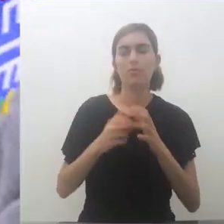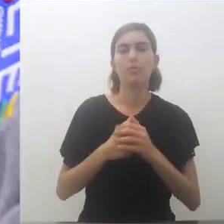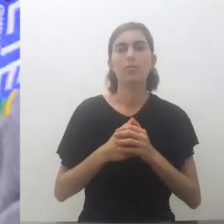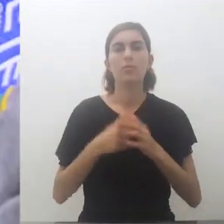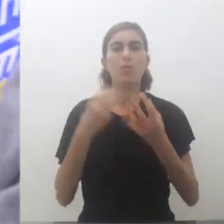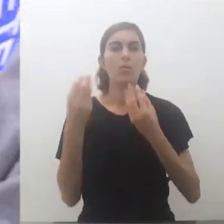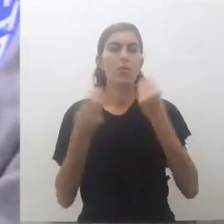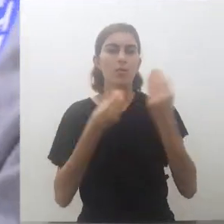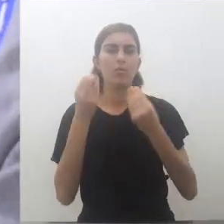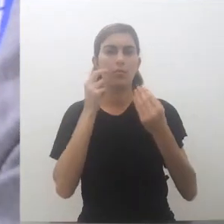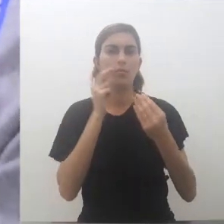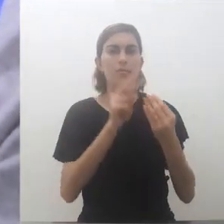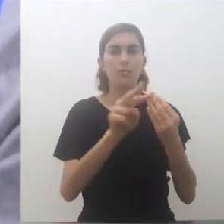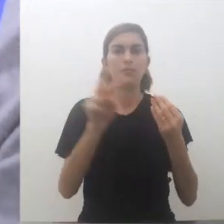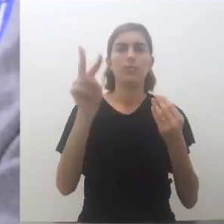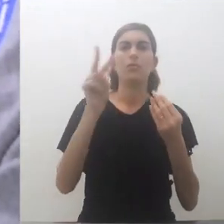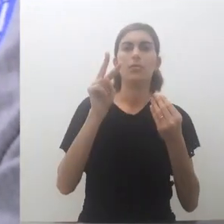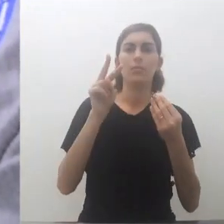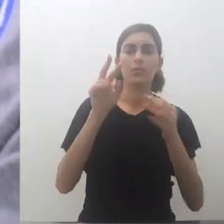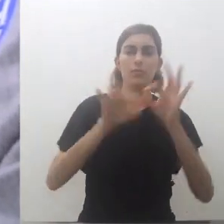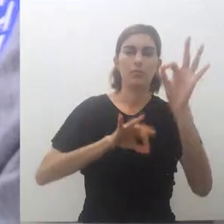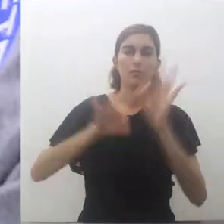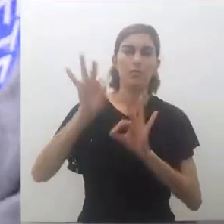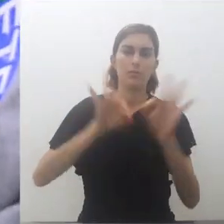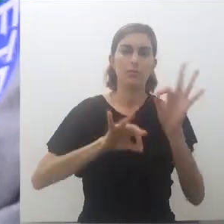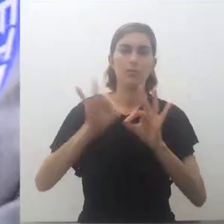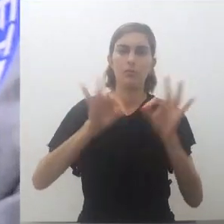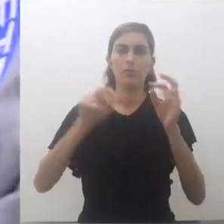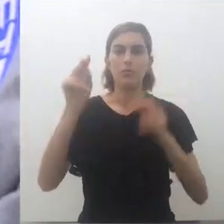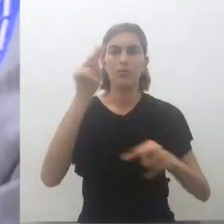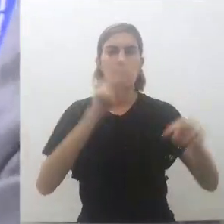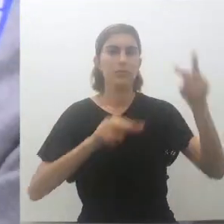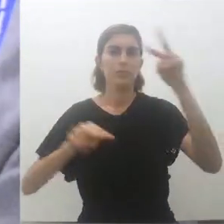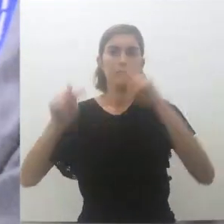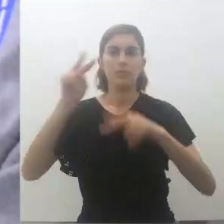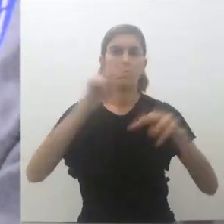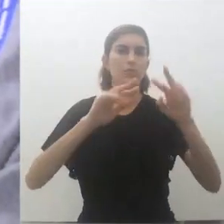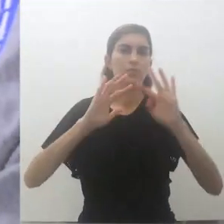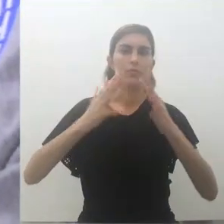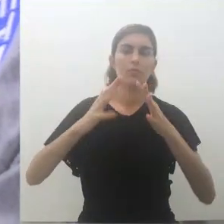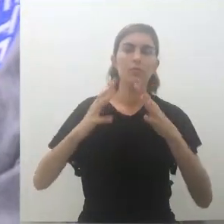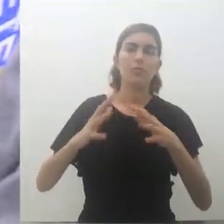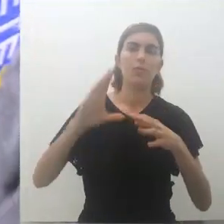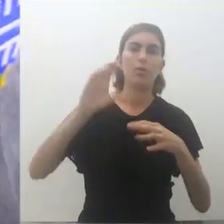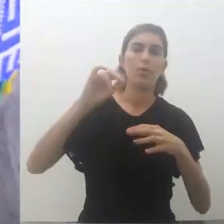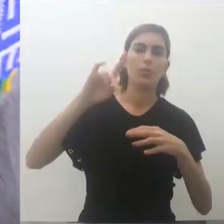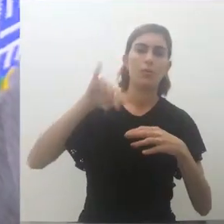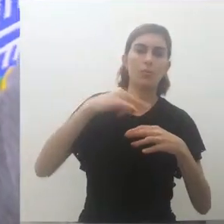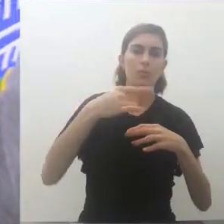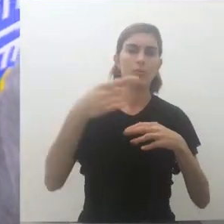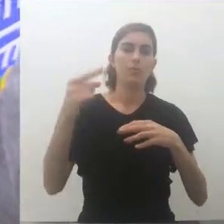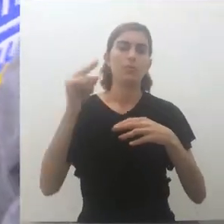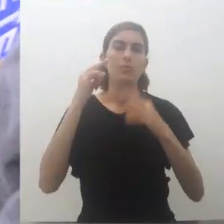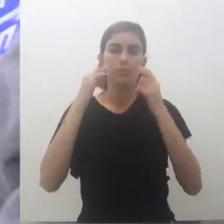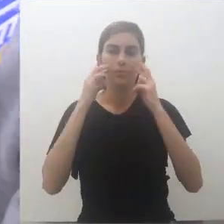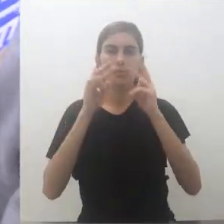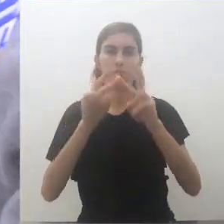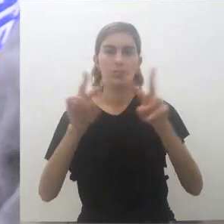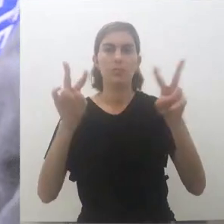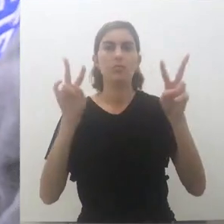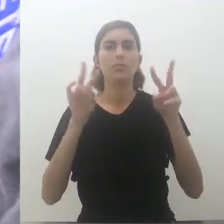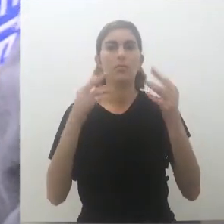vimos, temos diferentes arranjos visuais para gerar uma composição. Então, com